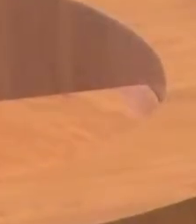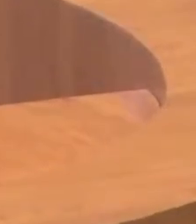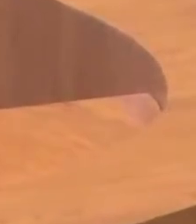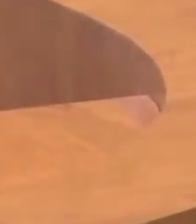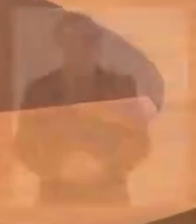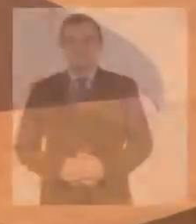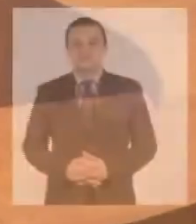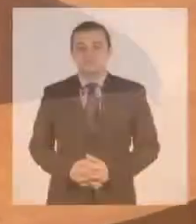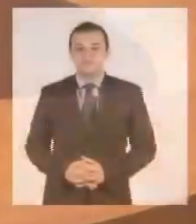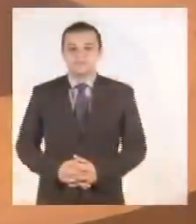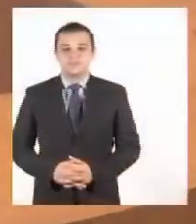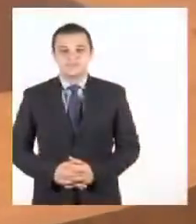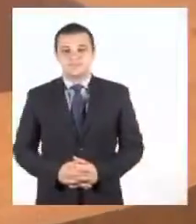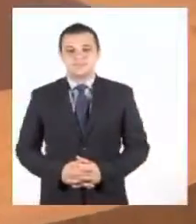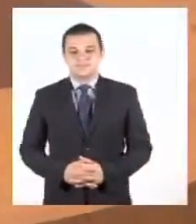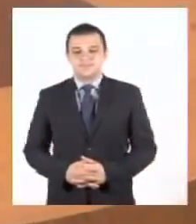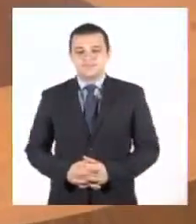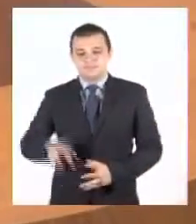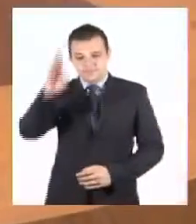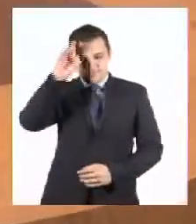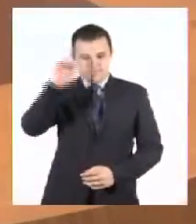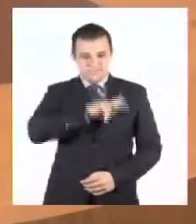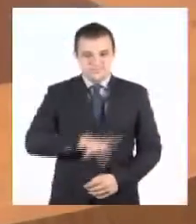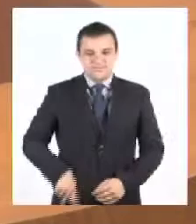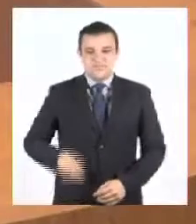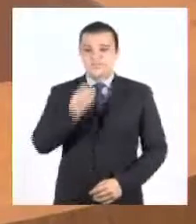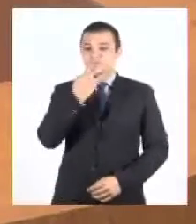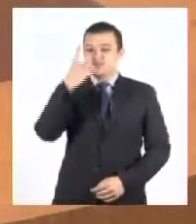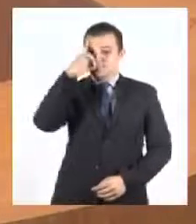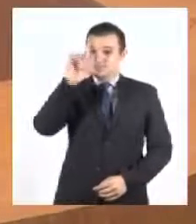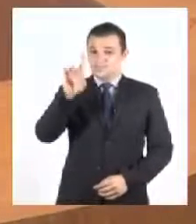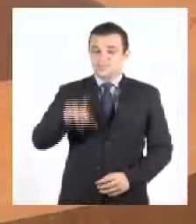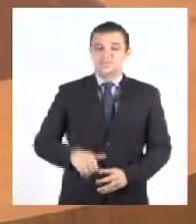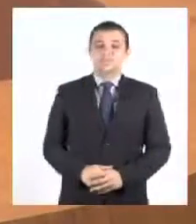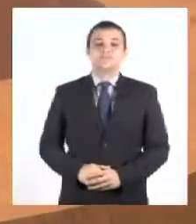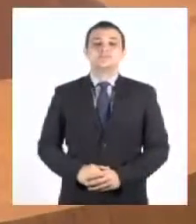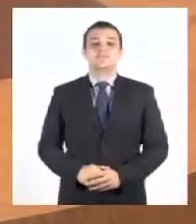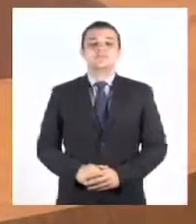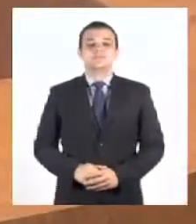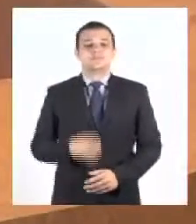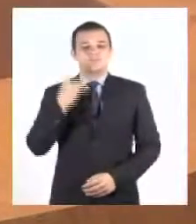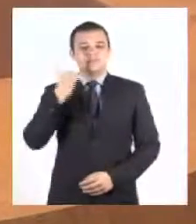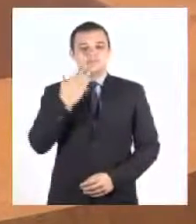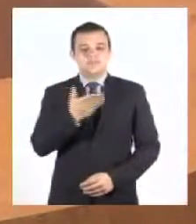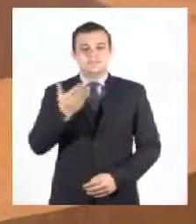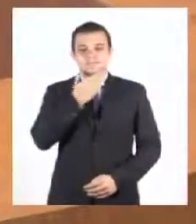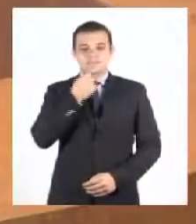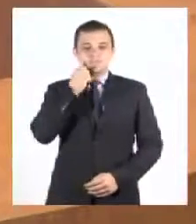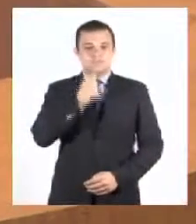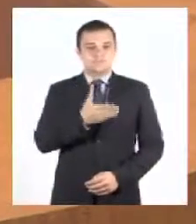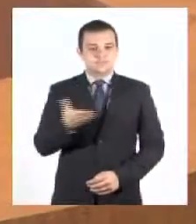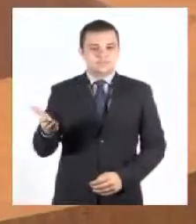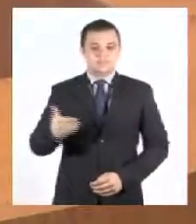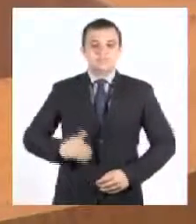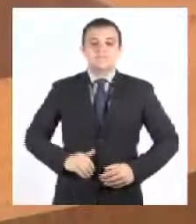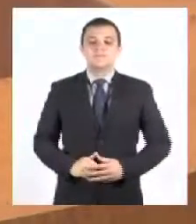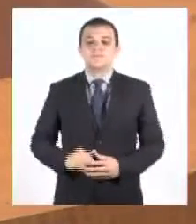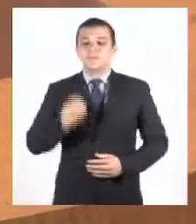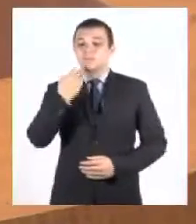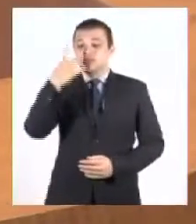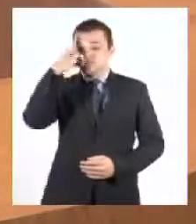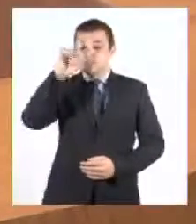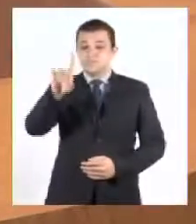Presidente, bom dia. Bom dia, deputados, deputadas. Bom